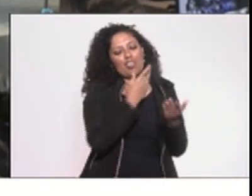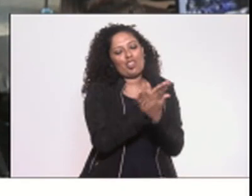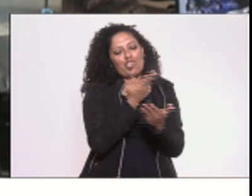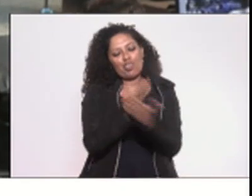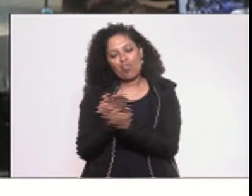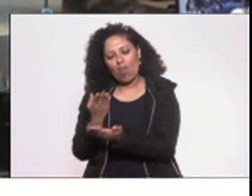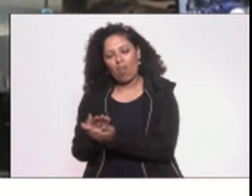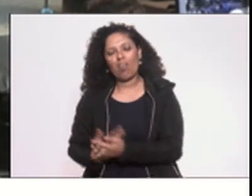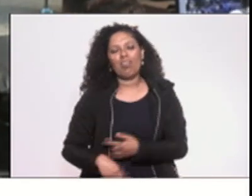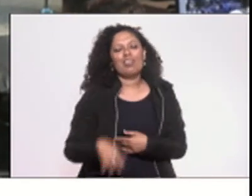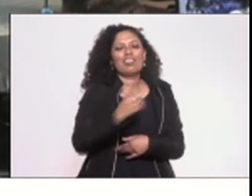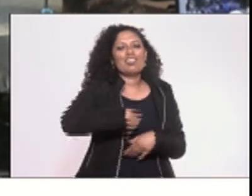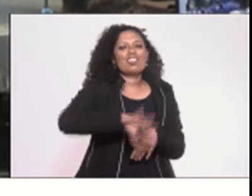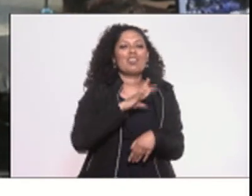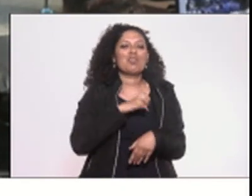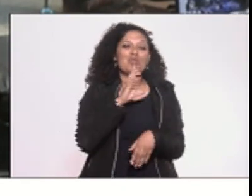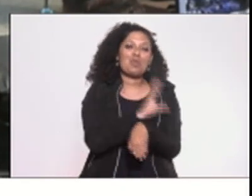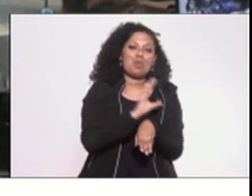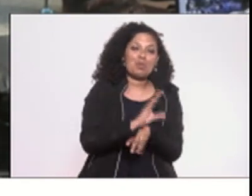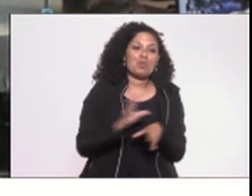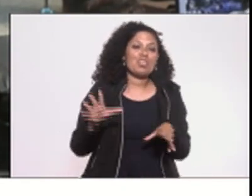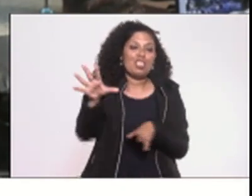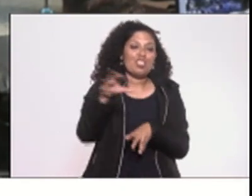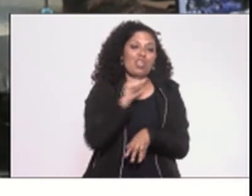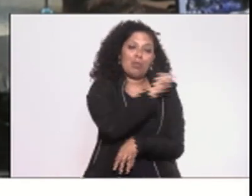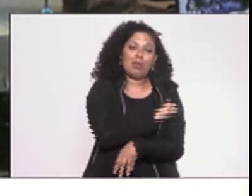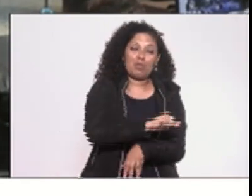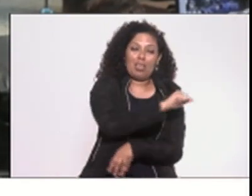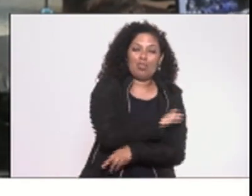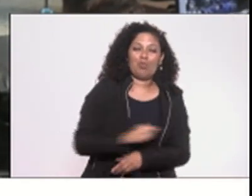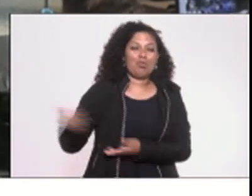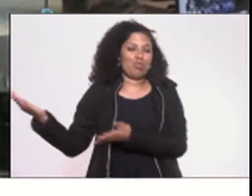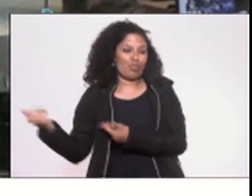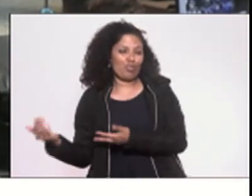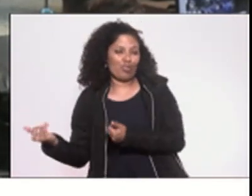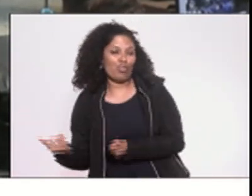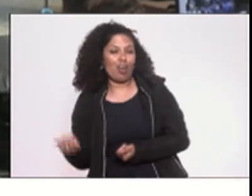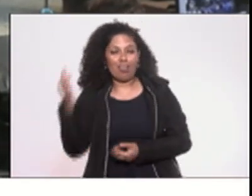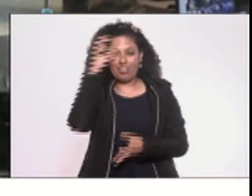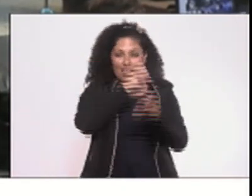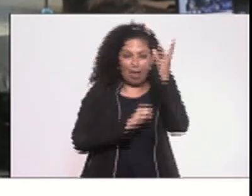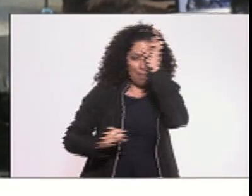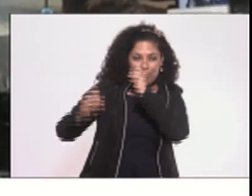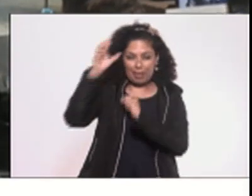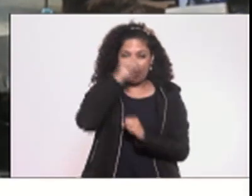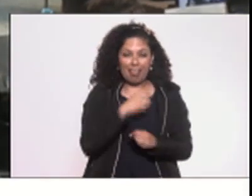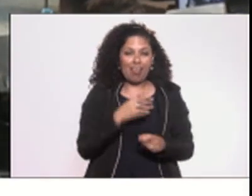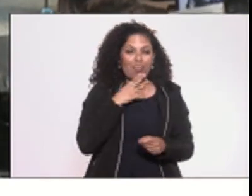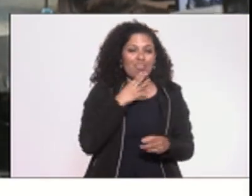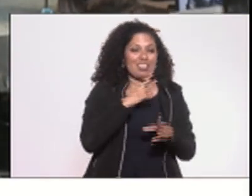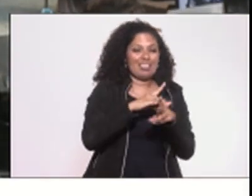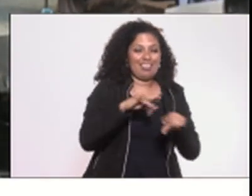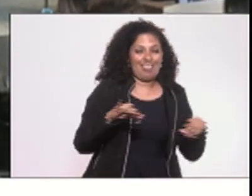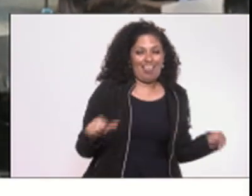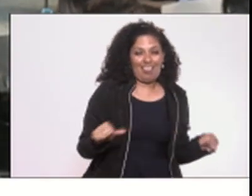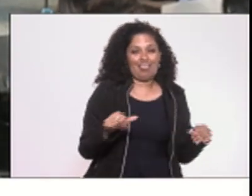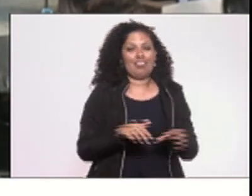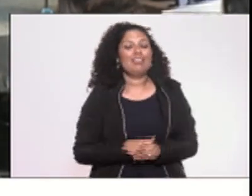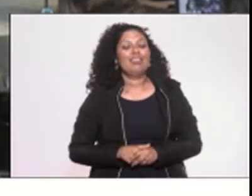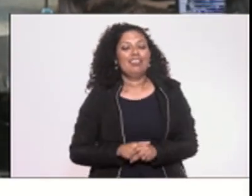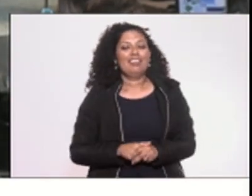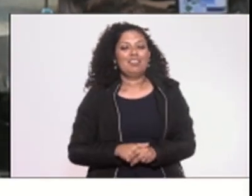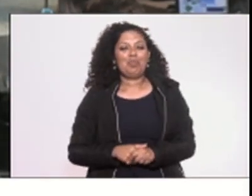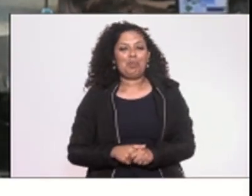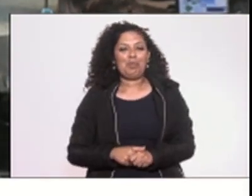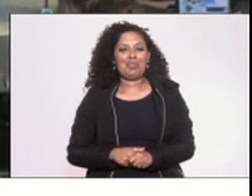de compostagem, inserindo os alunos, os jovens, a movimentar, mexer com o solo.